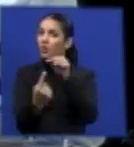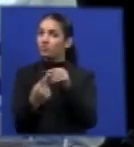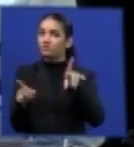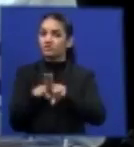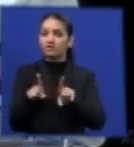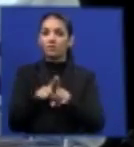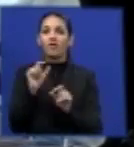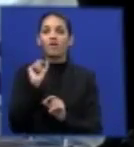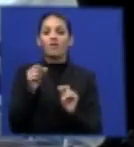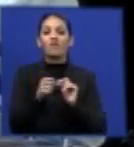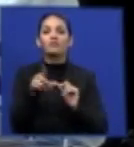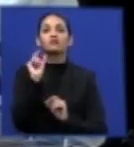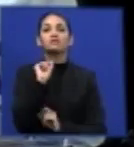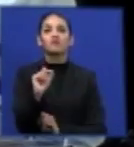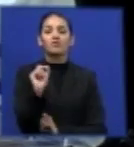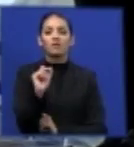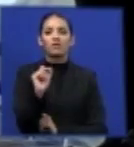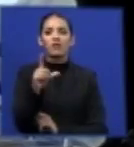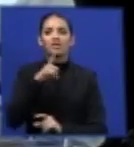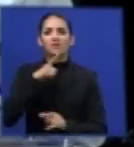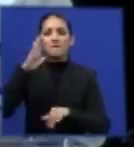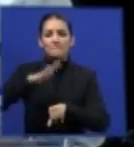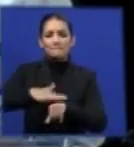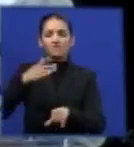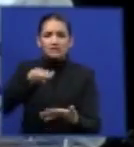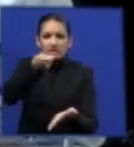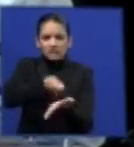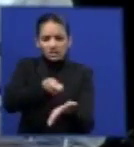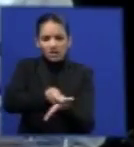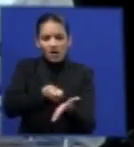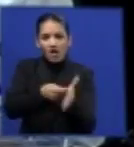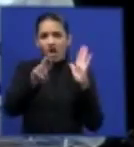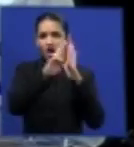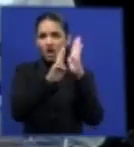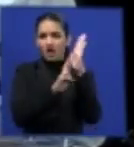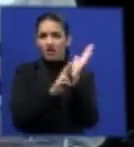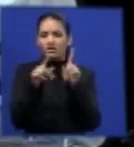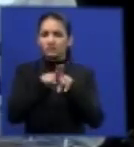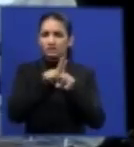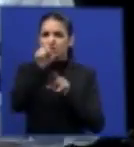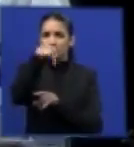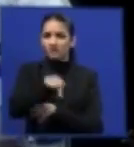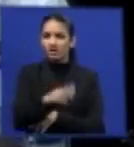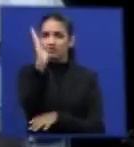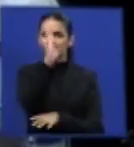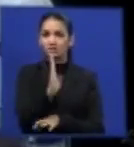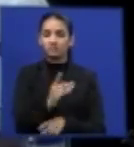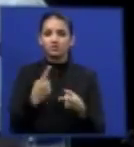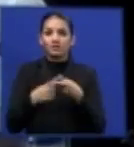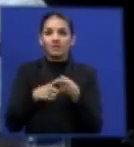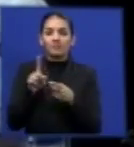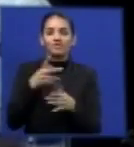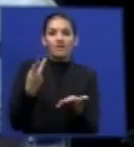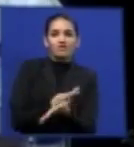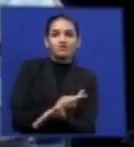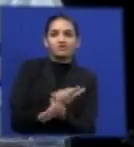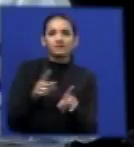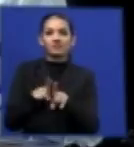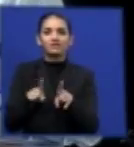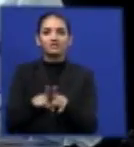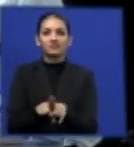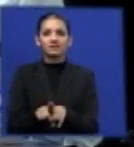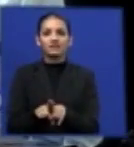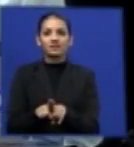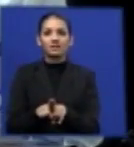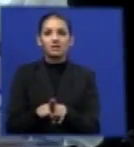também tornar mais rigorosas as nossas próprias normas para que a gente não eh se converta